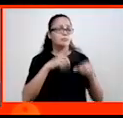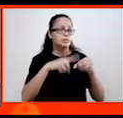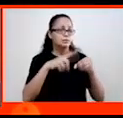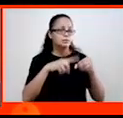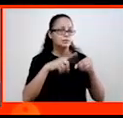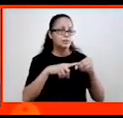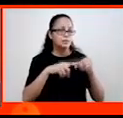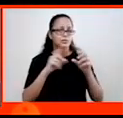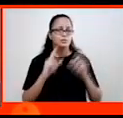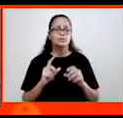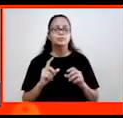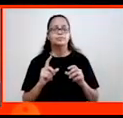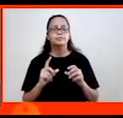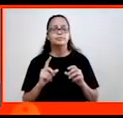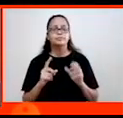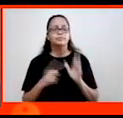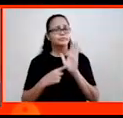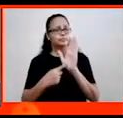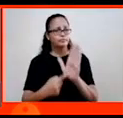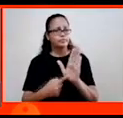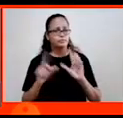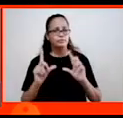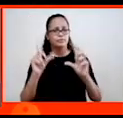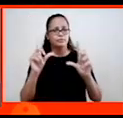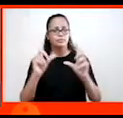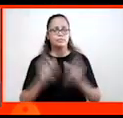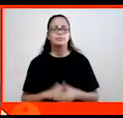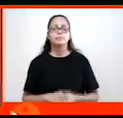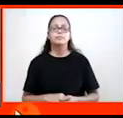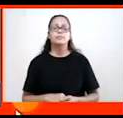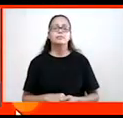né, que ilustra, né, um trabalho do período.